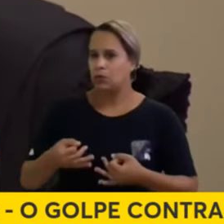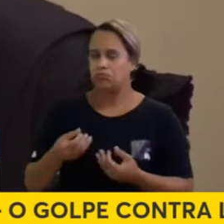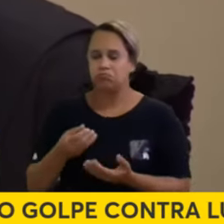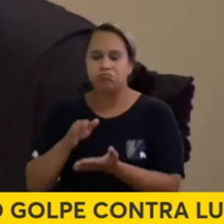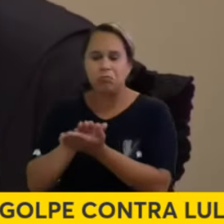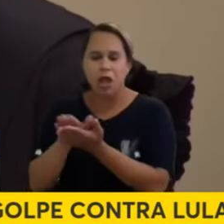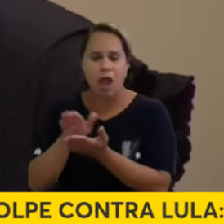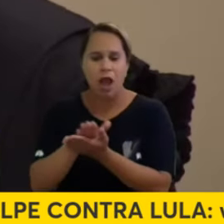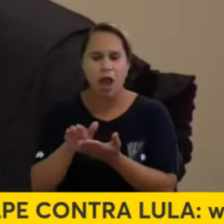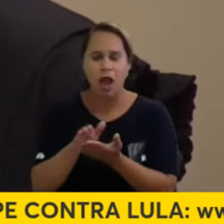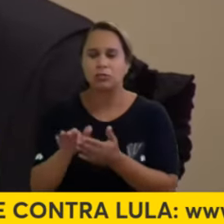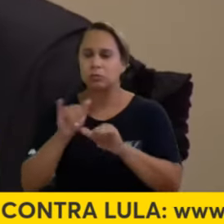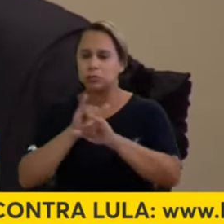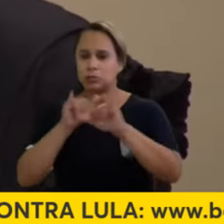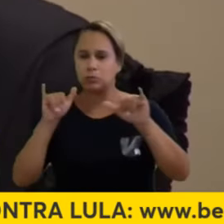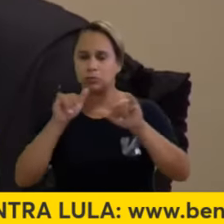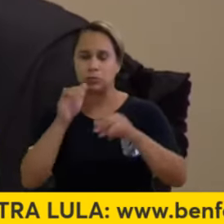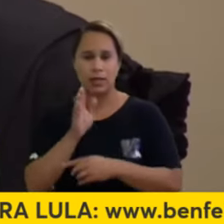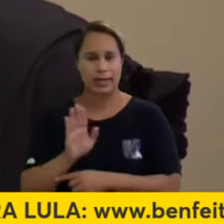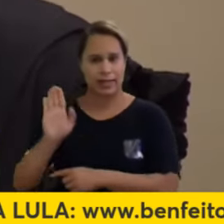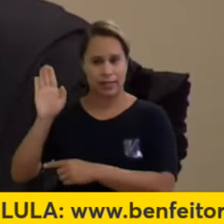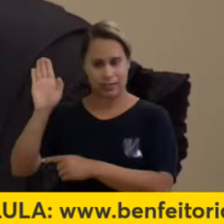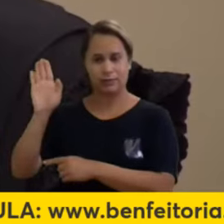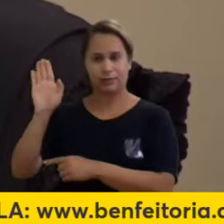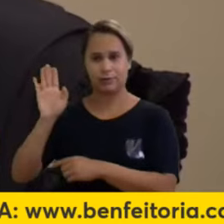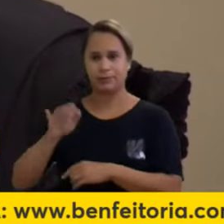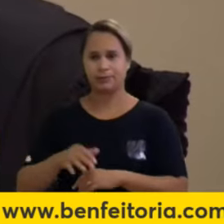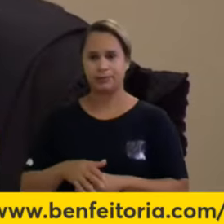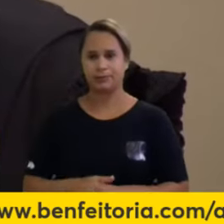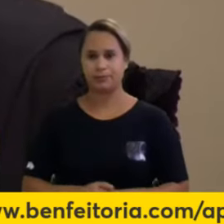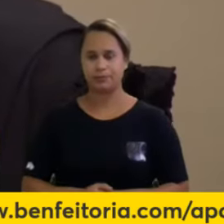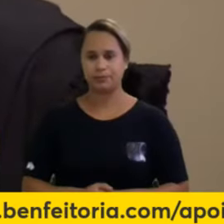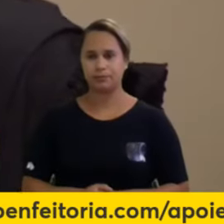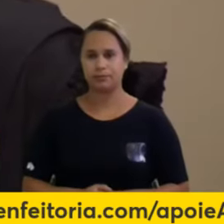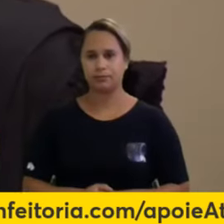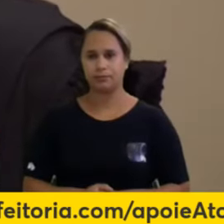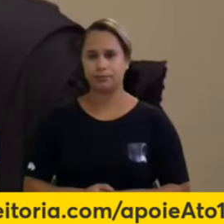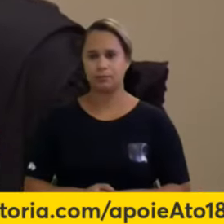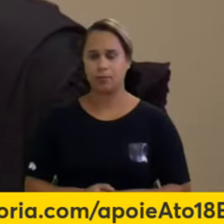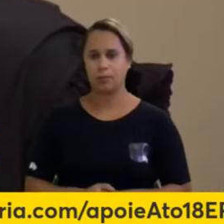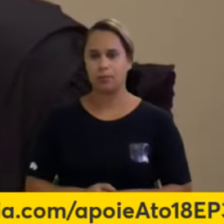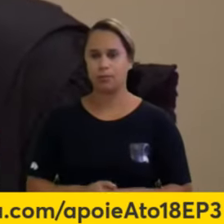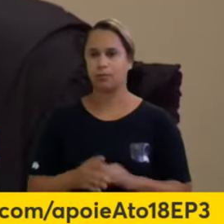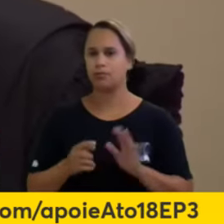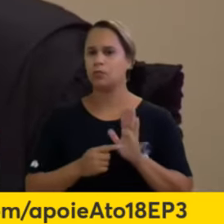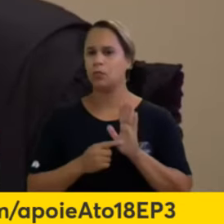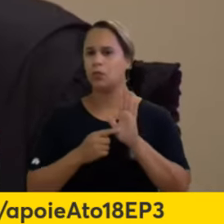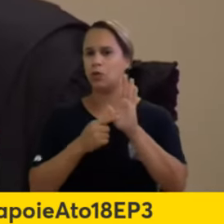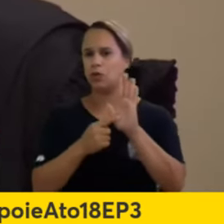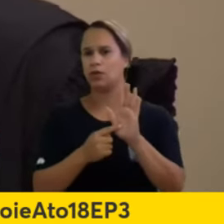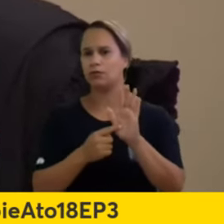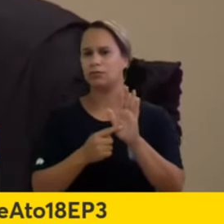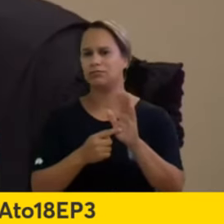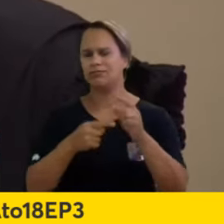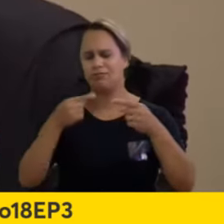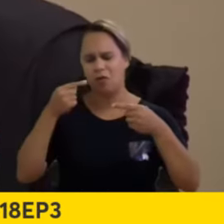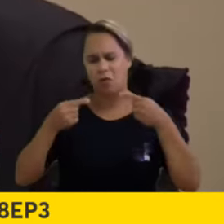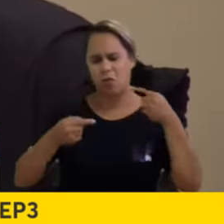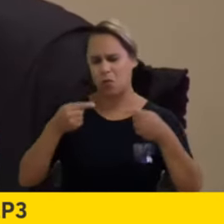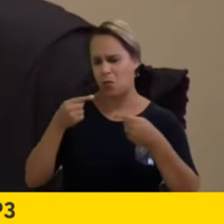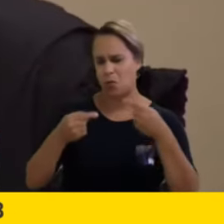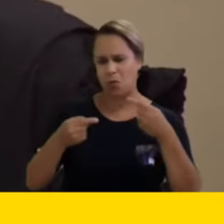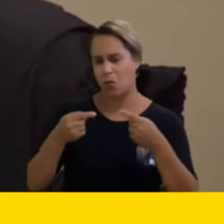Martins e Rosane Ferreira no lançamento de suas candidaturas ressalte-se que na espécie não se está aqui discutir o excesso de gasto desses